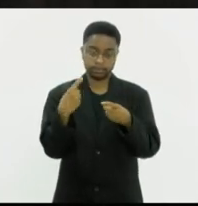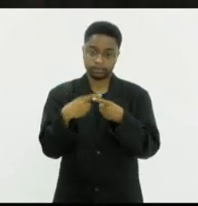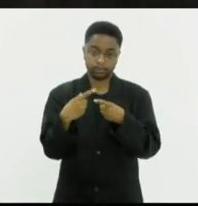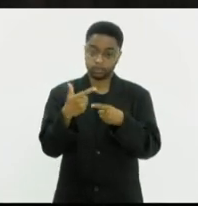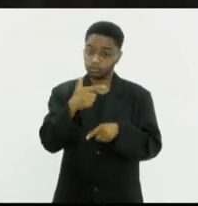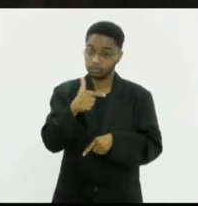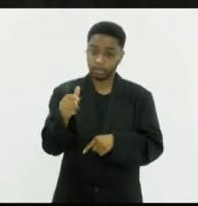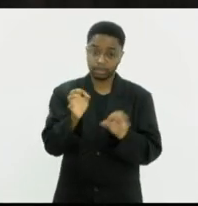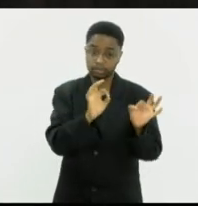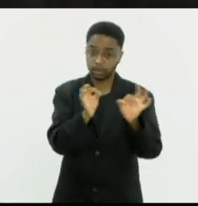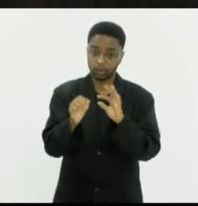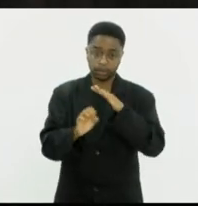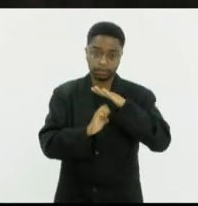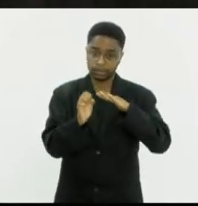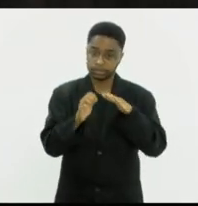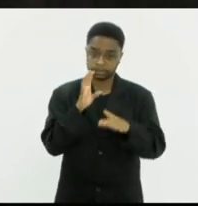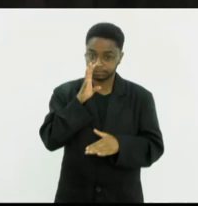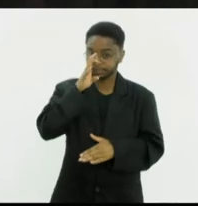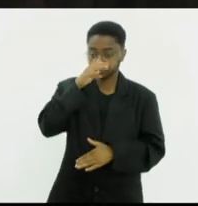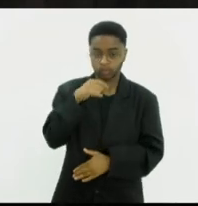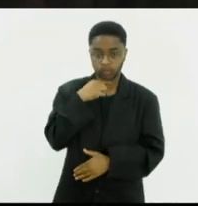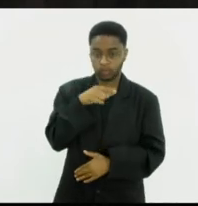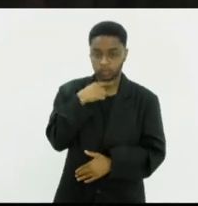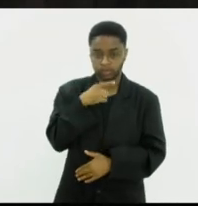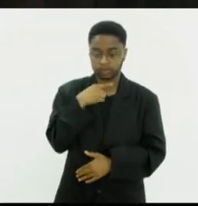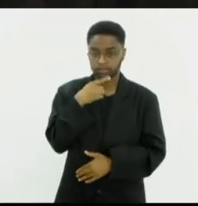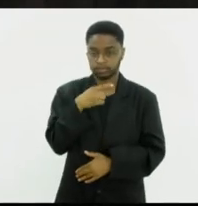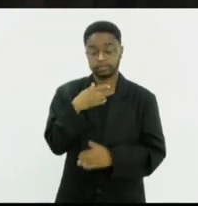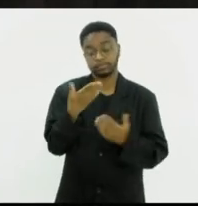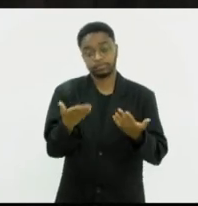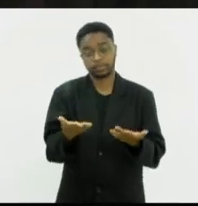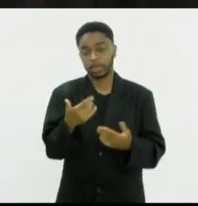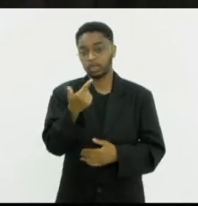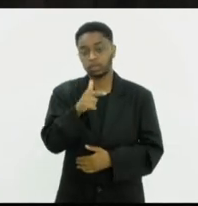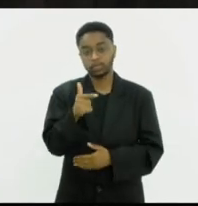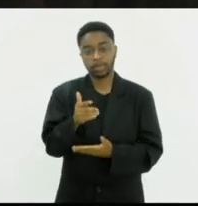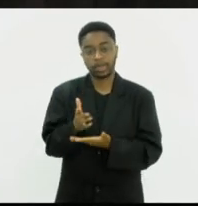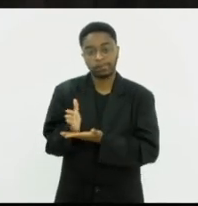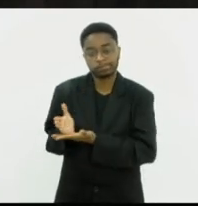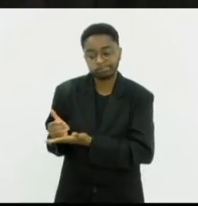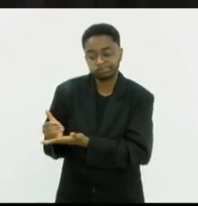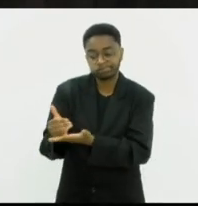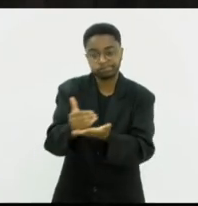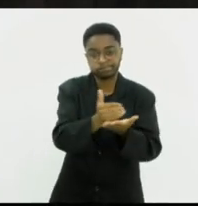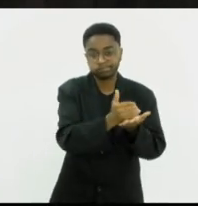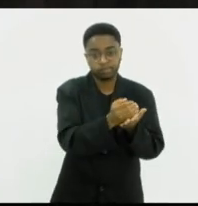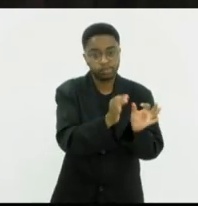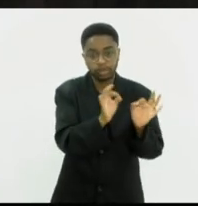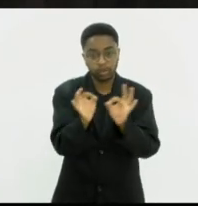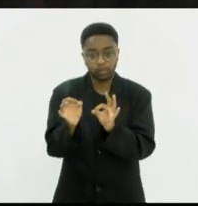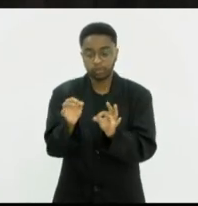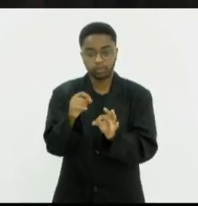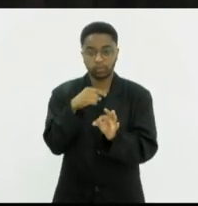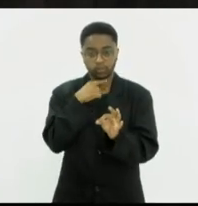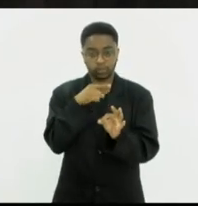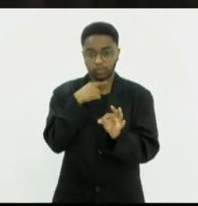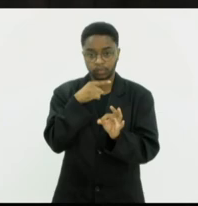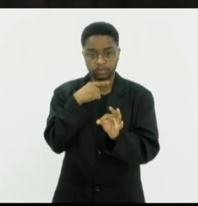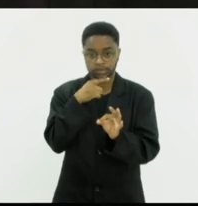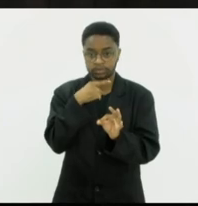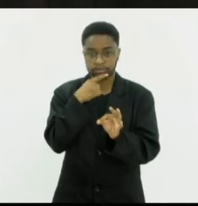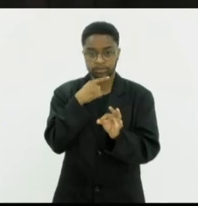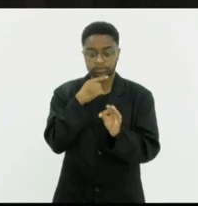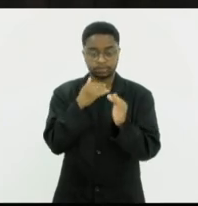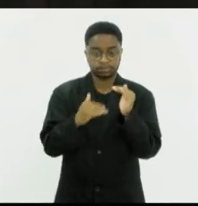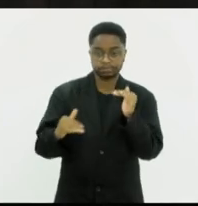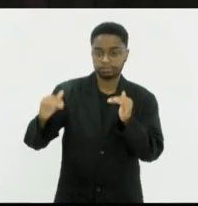que resista a isso. Por via de consequência, não tem arrecadação que possa ser